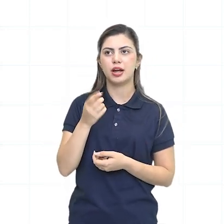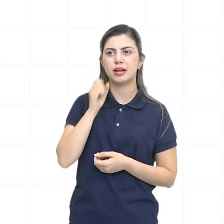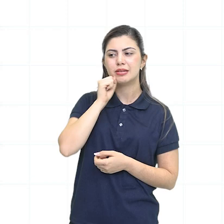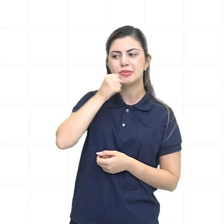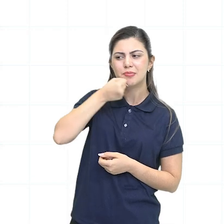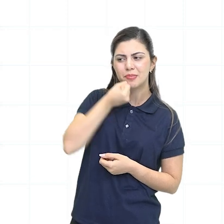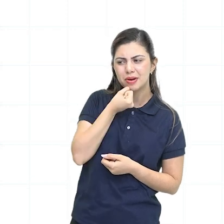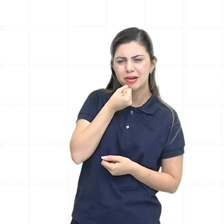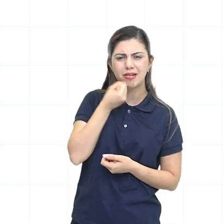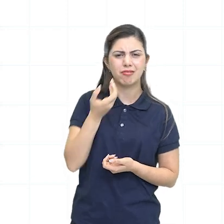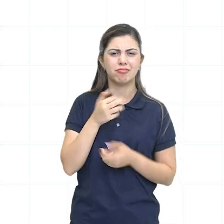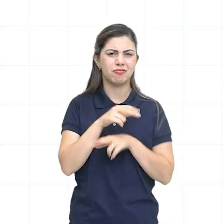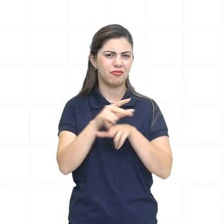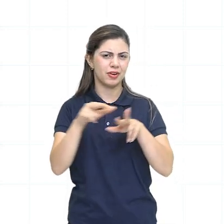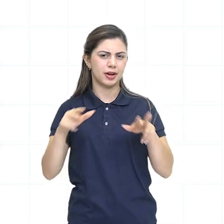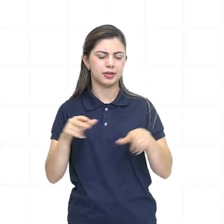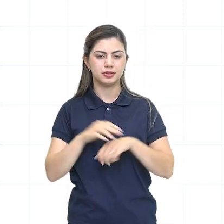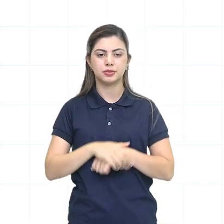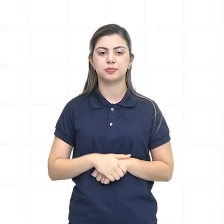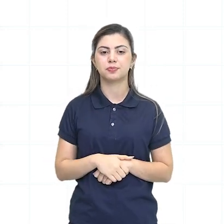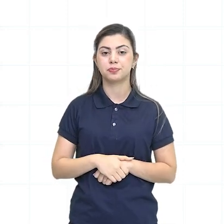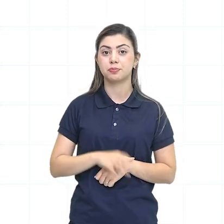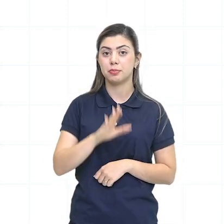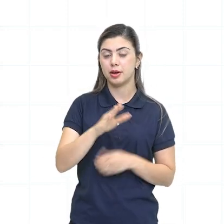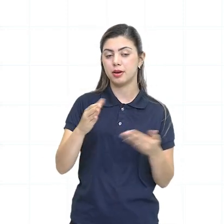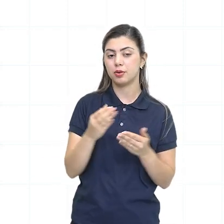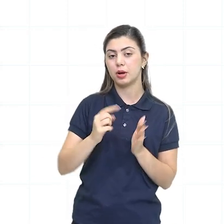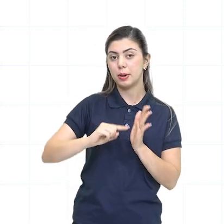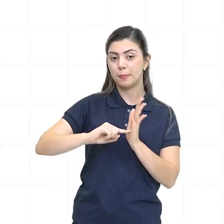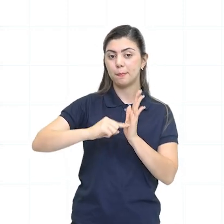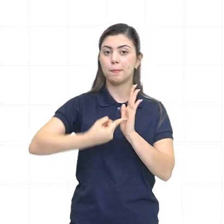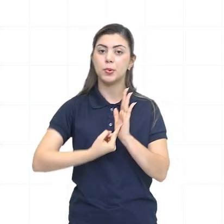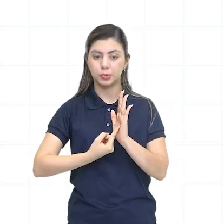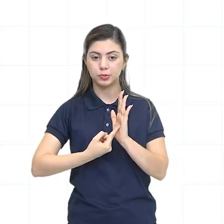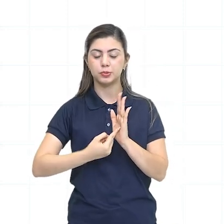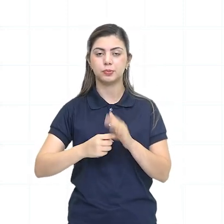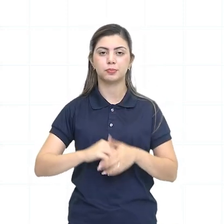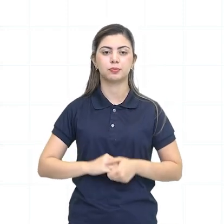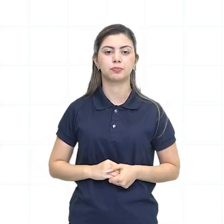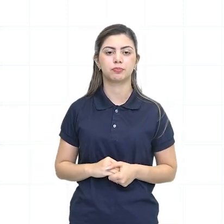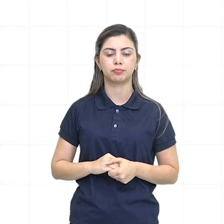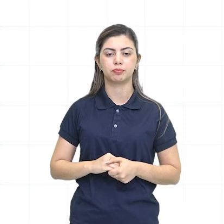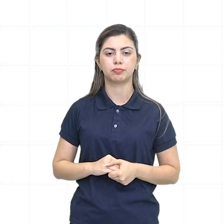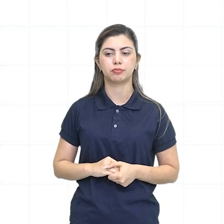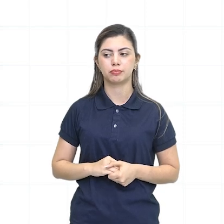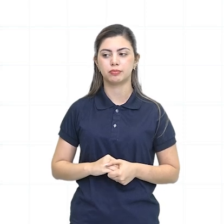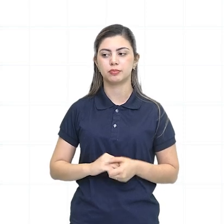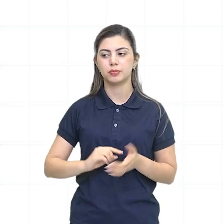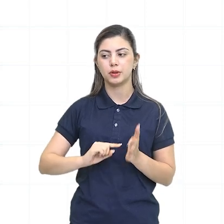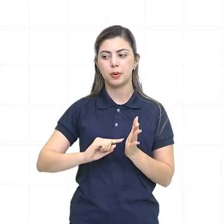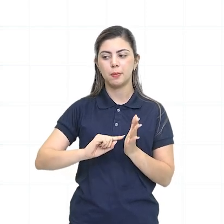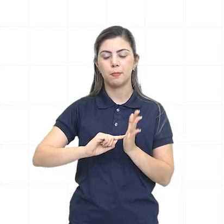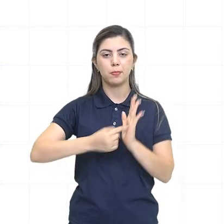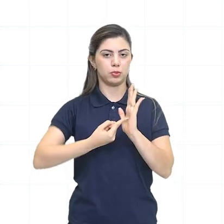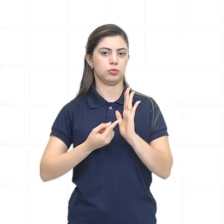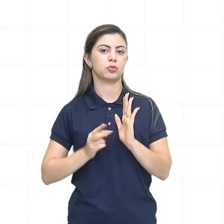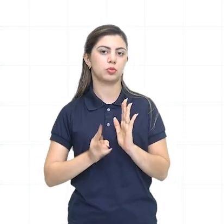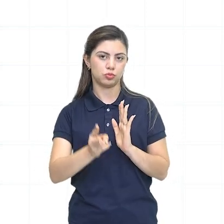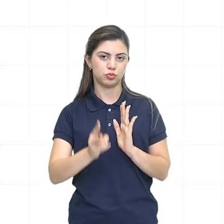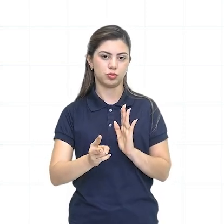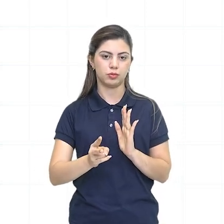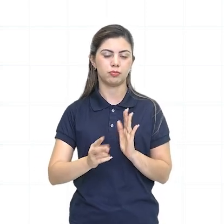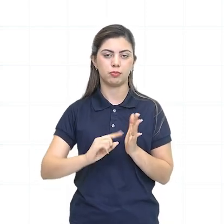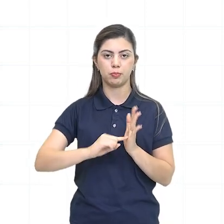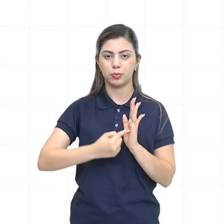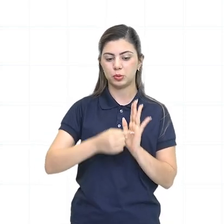Vamos para o ponto seguido, né? Ou podia ser também, tem um ponto, né? Que eu